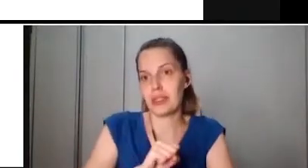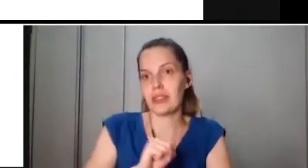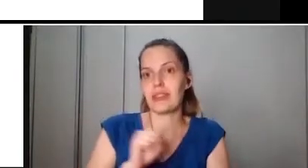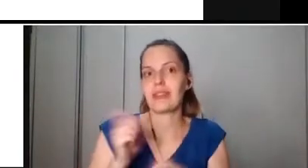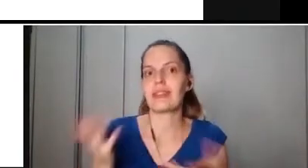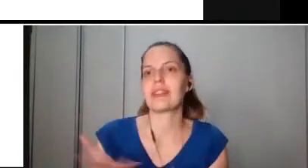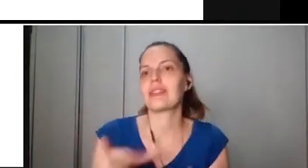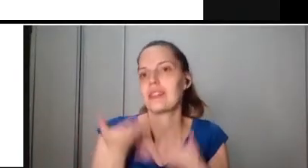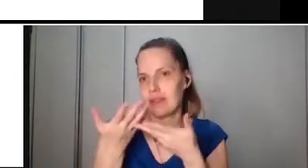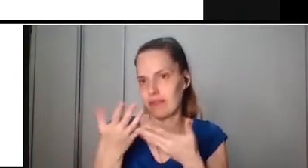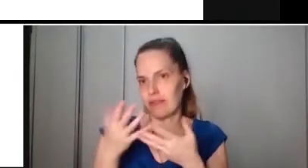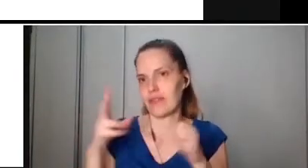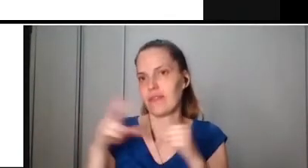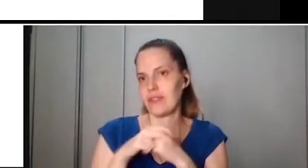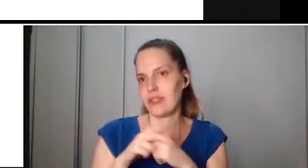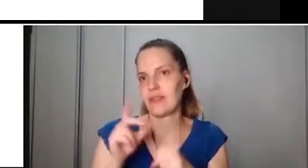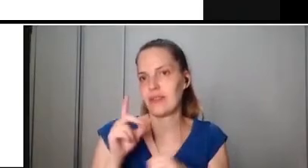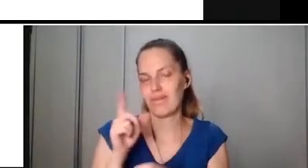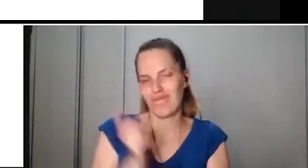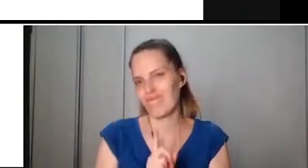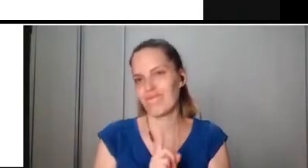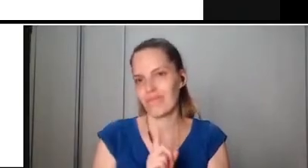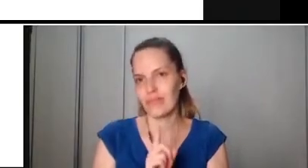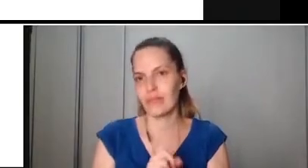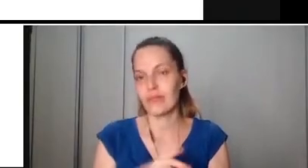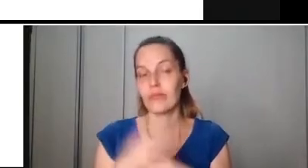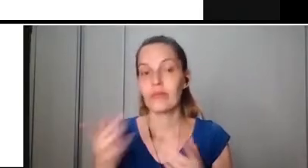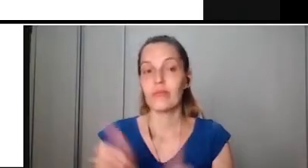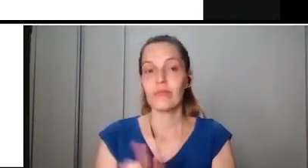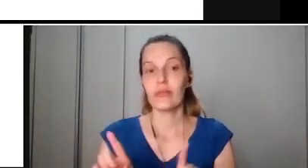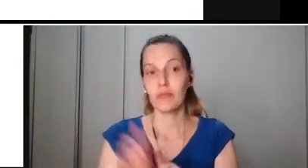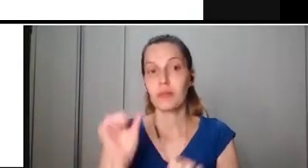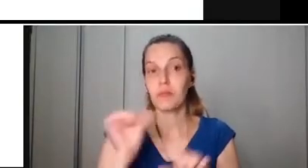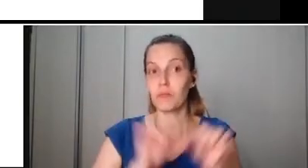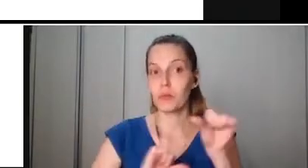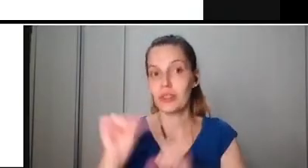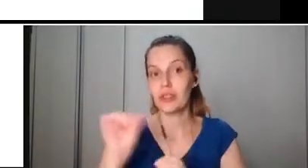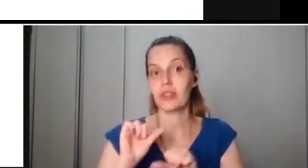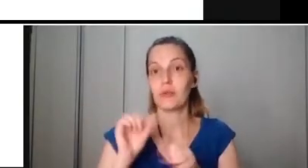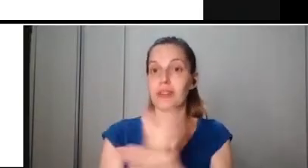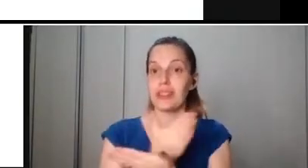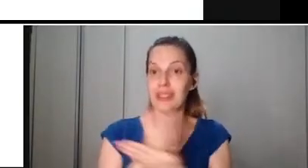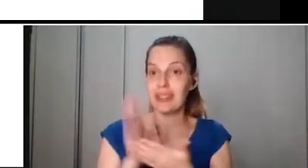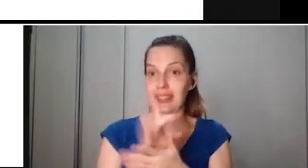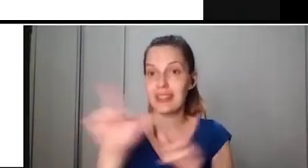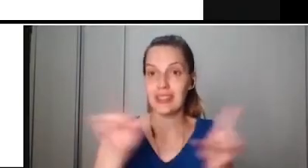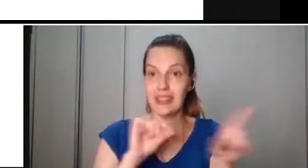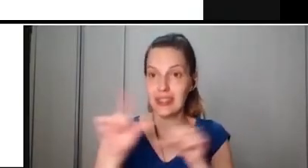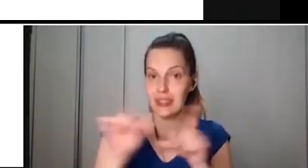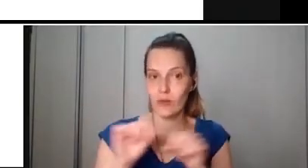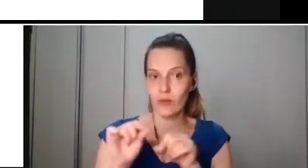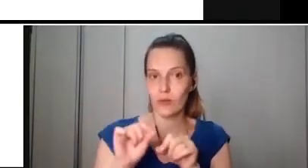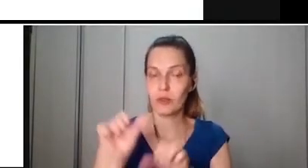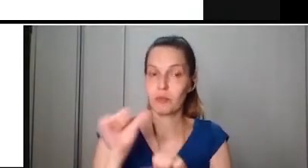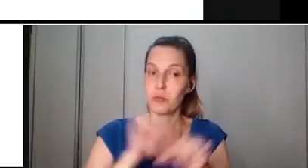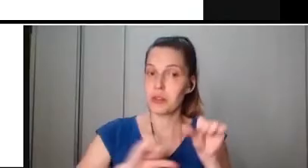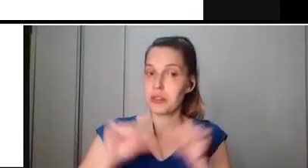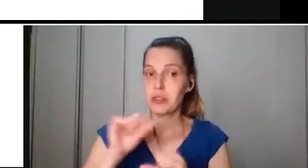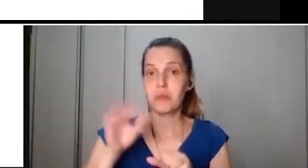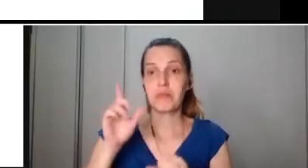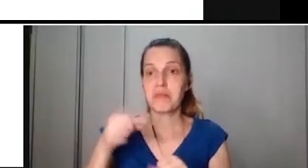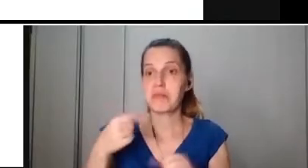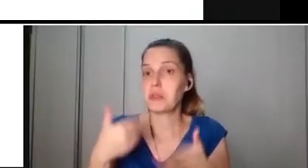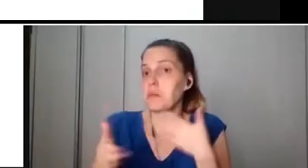lembrar que as mutações são aleatórias, né? A evolução acontece por mutações e seleções. Só as mutações são aleatórias.